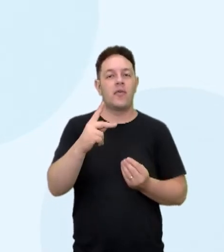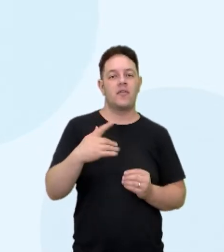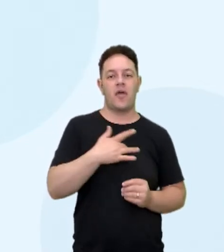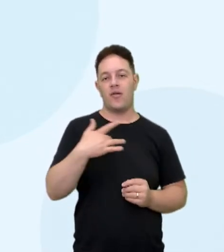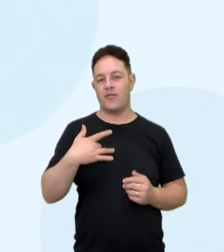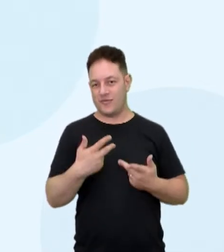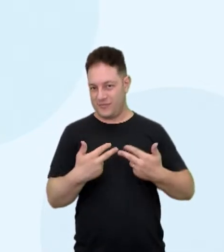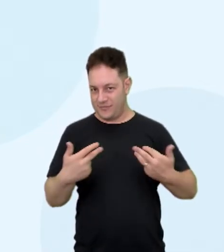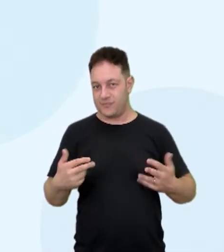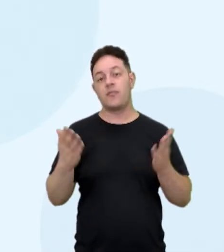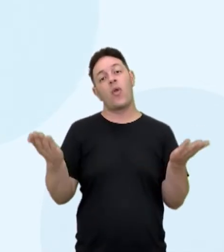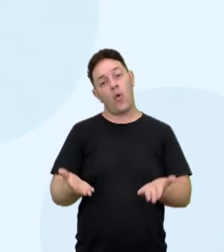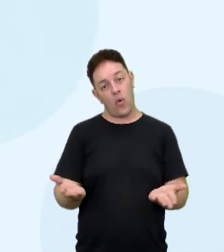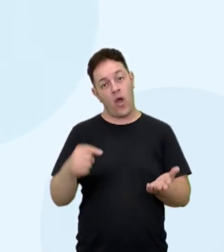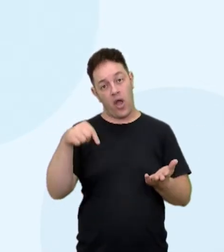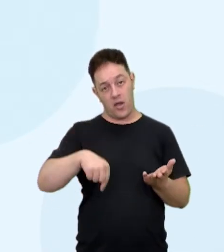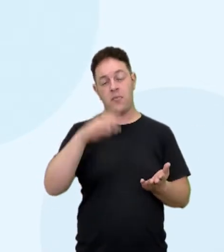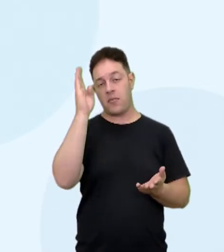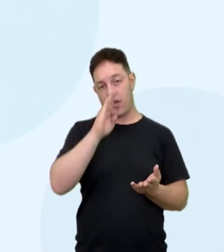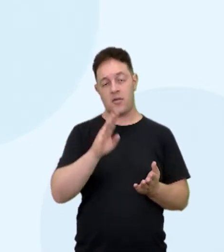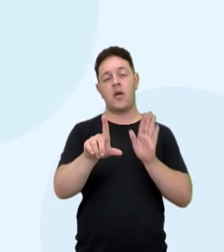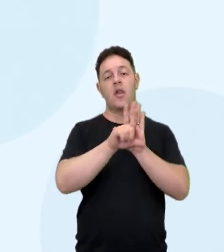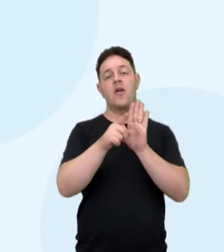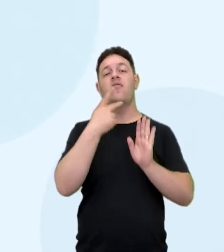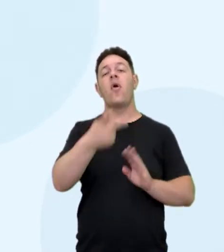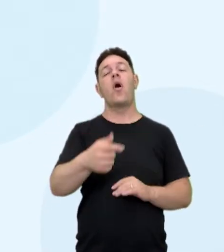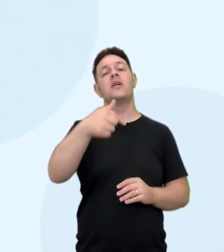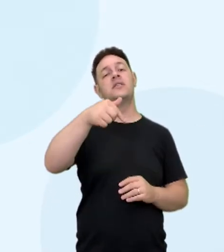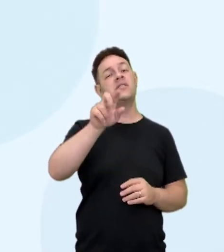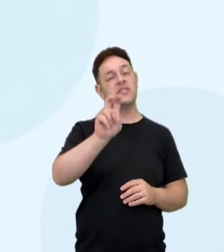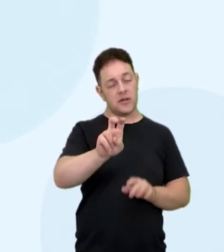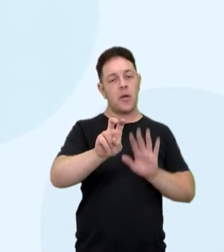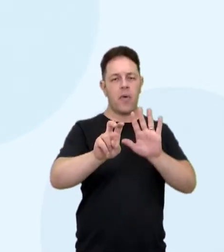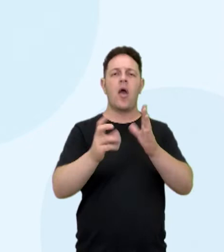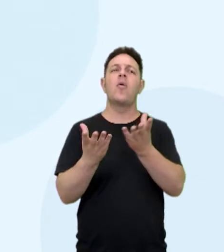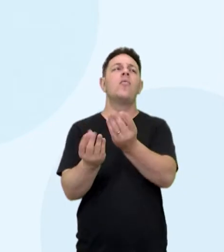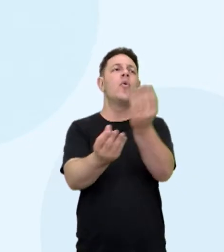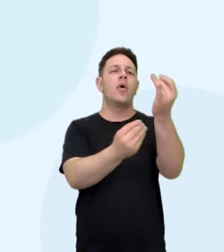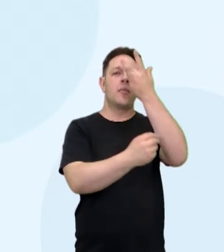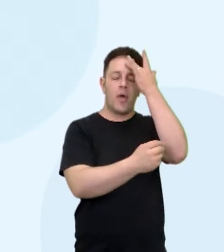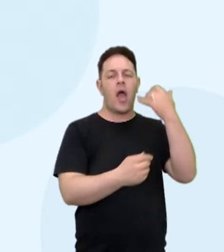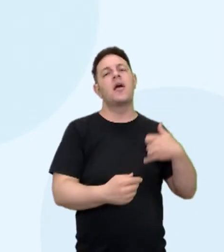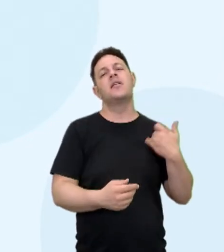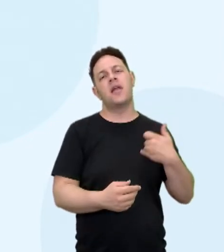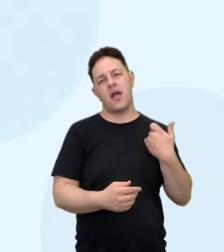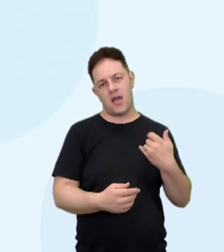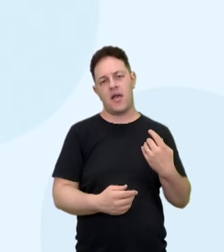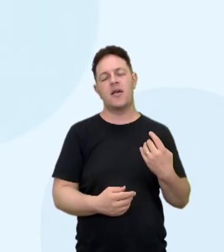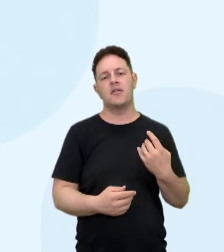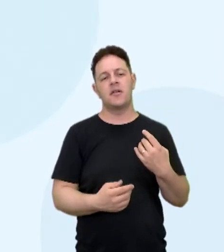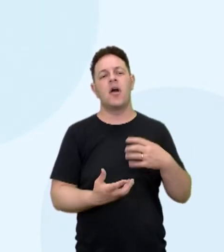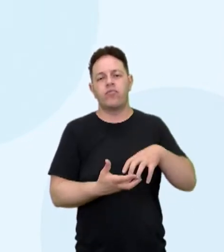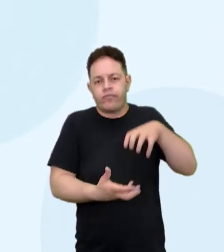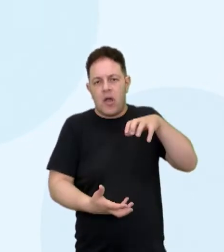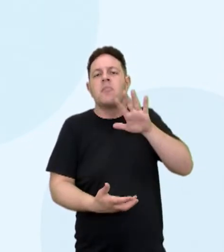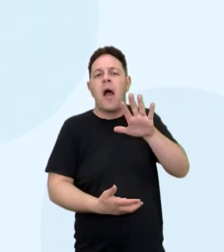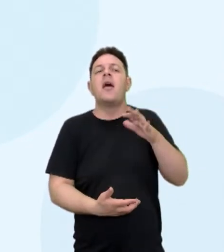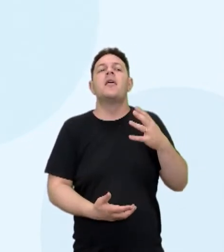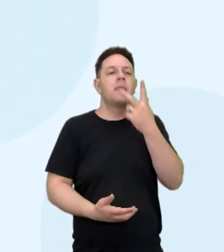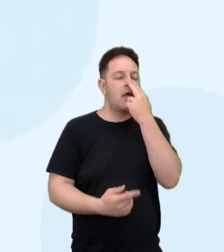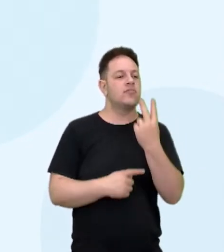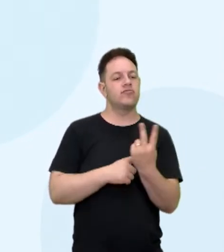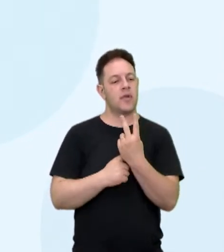hoje ela se inicia aos 75, já que muitas pessoas hoje têm uma qualidade de vida muito melhor. Então, a gente consegue viver mais, com